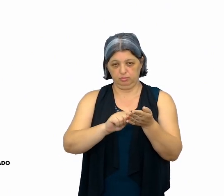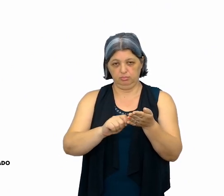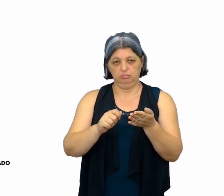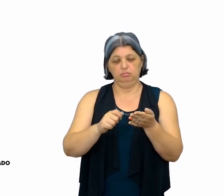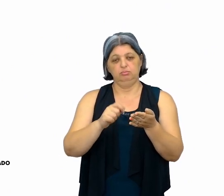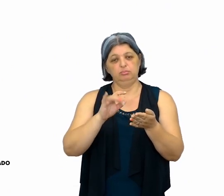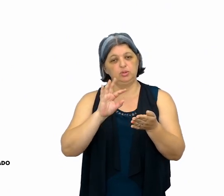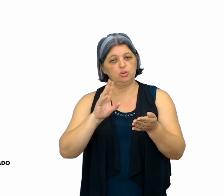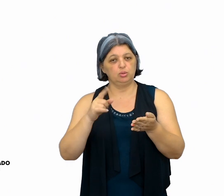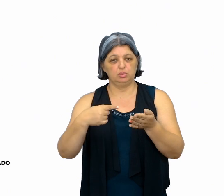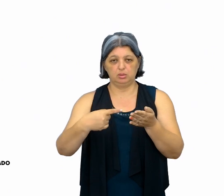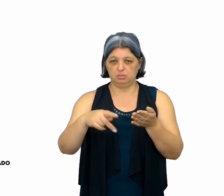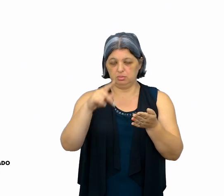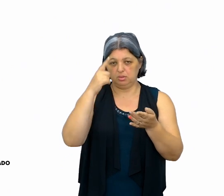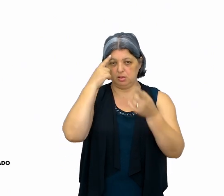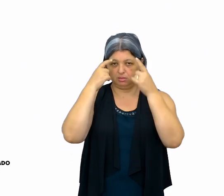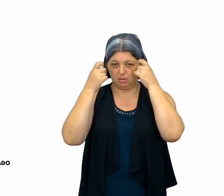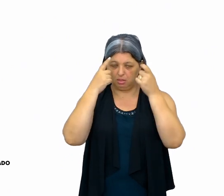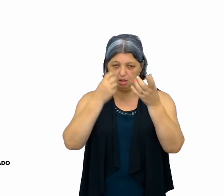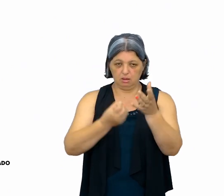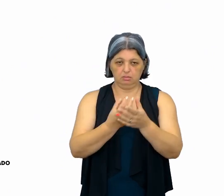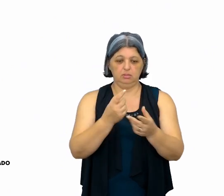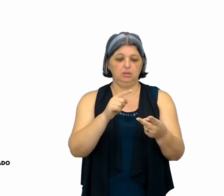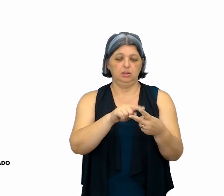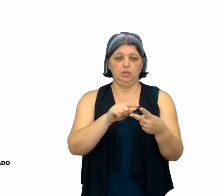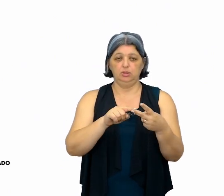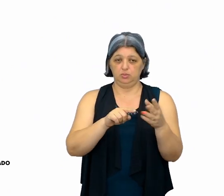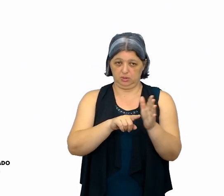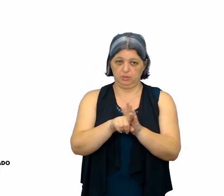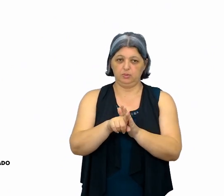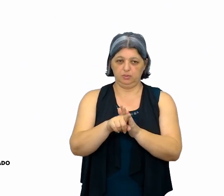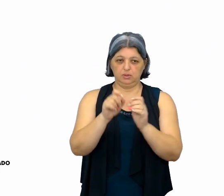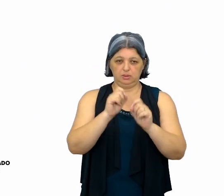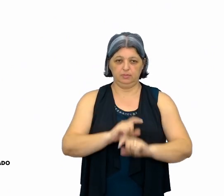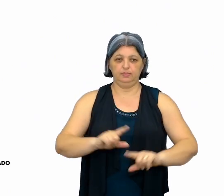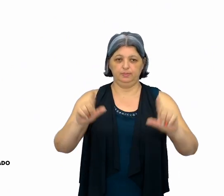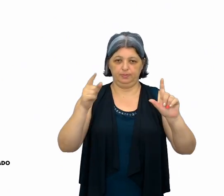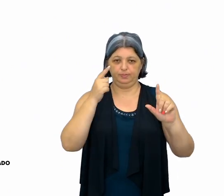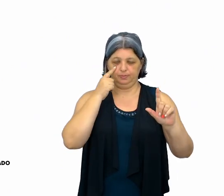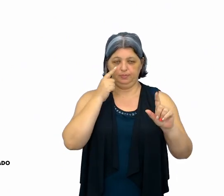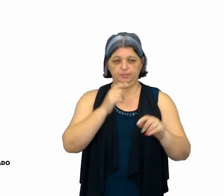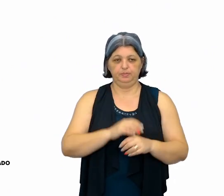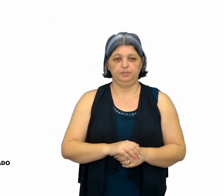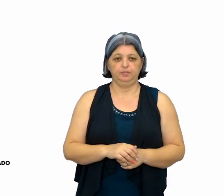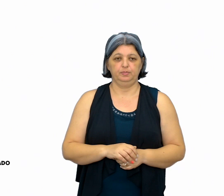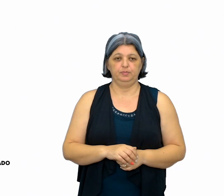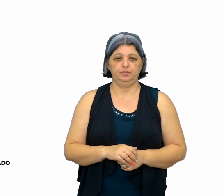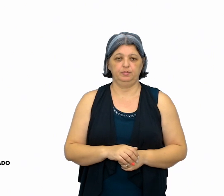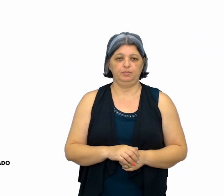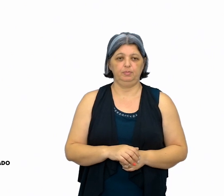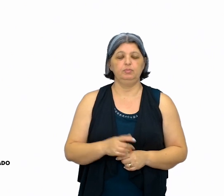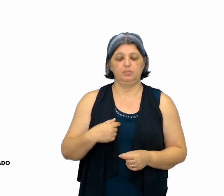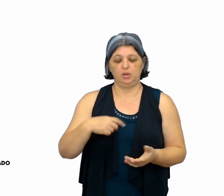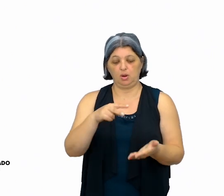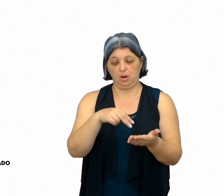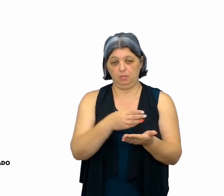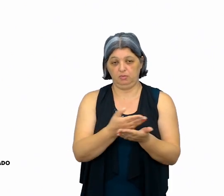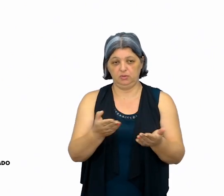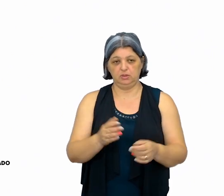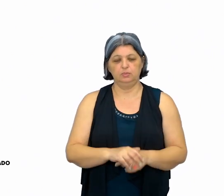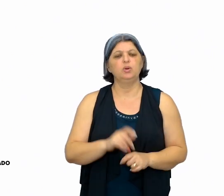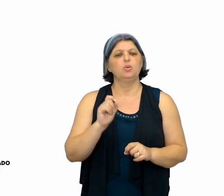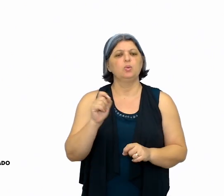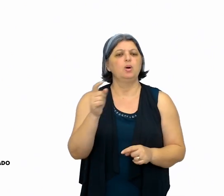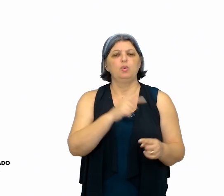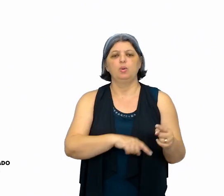suas ideias sobre essas duas perguntas. Elas estão na telinha e eu vou aqui tornar a ler para vocês. Qual